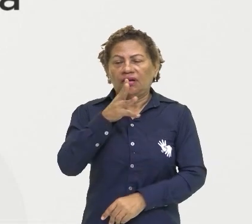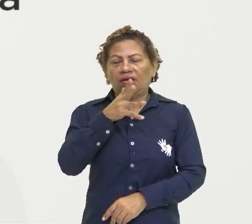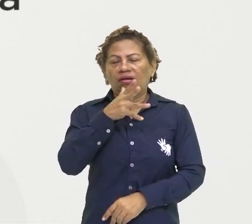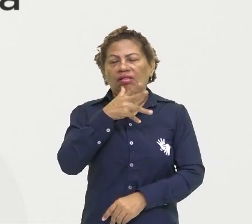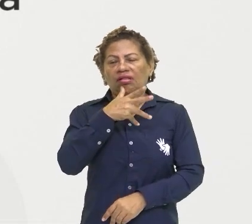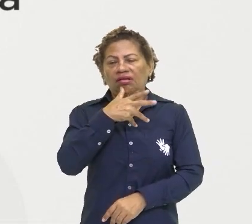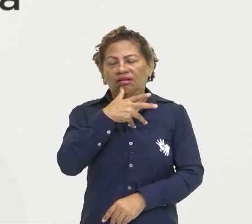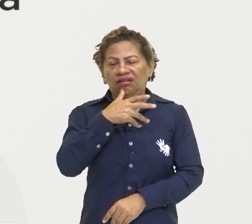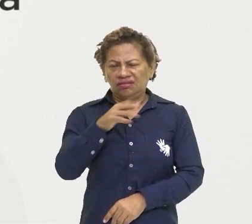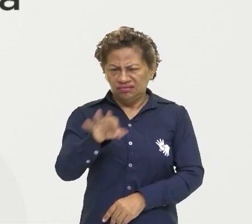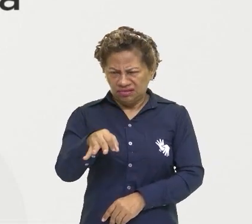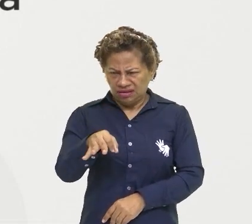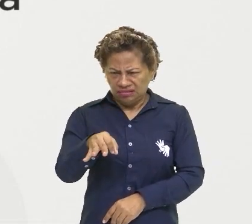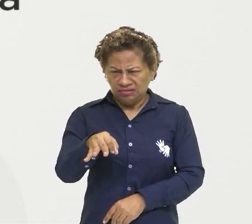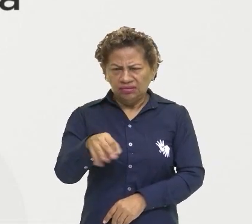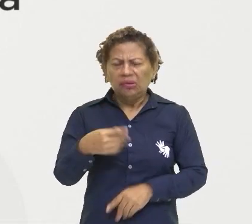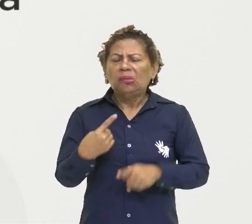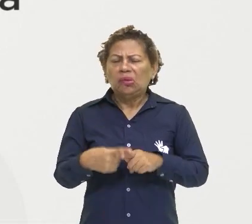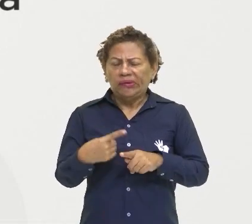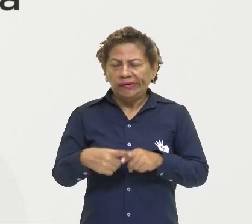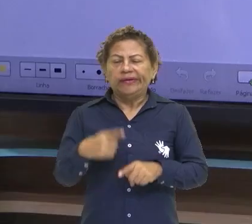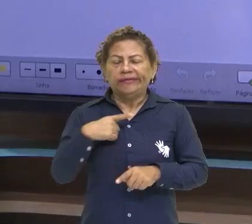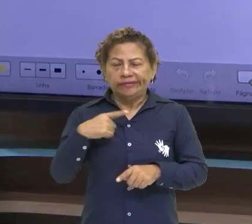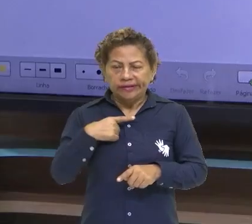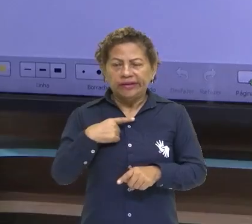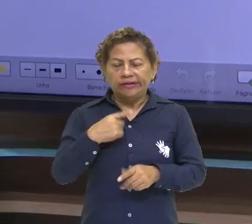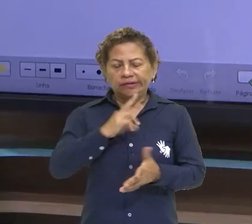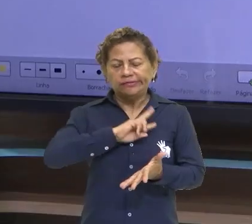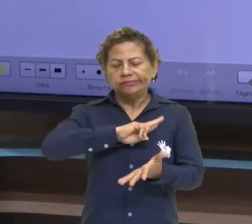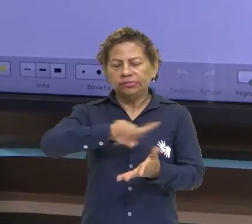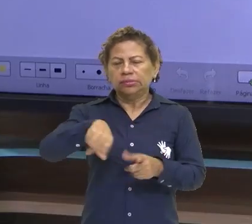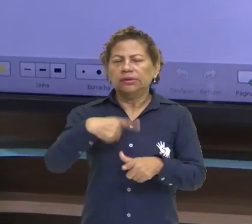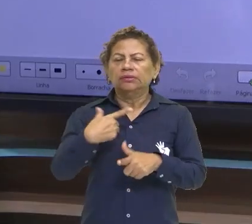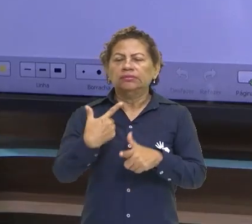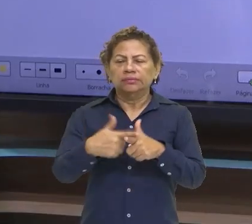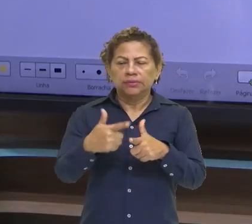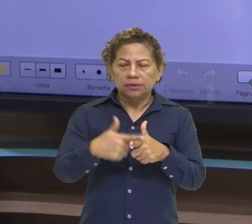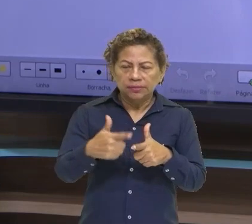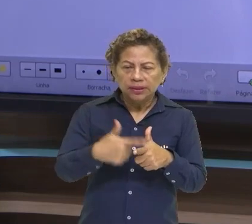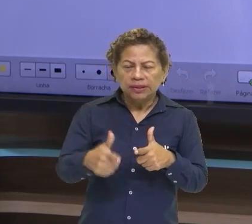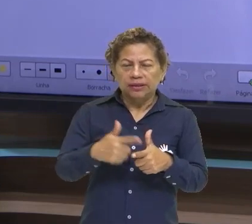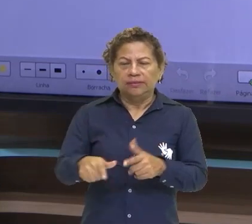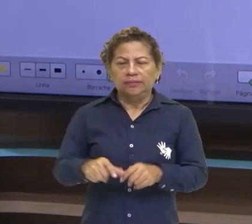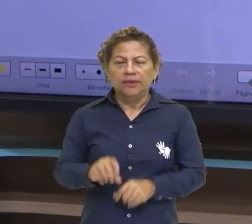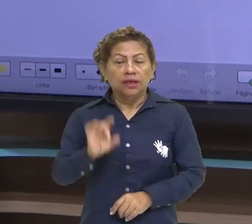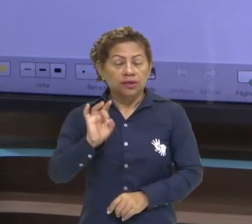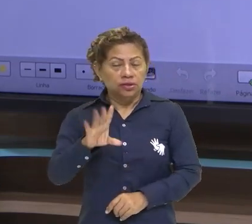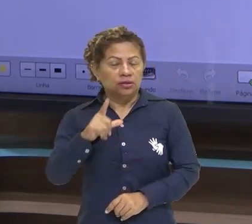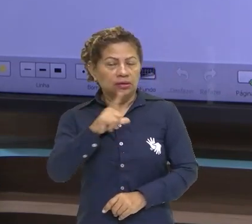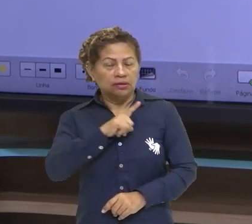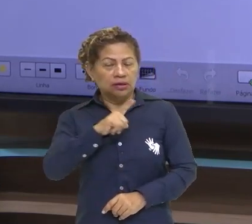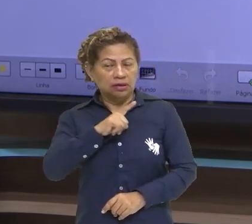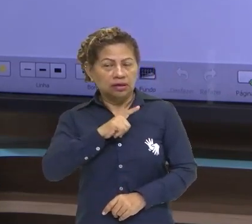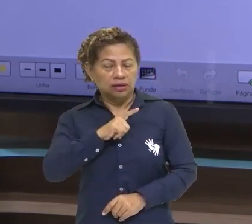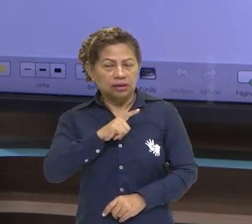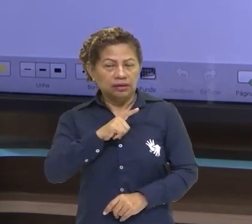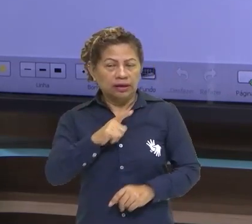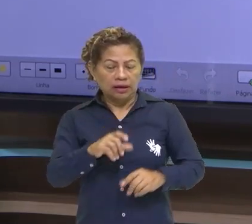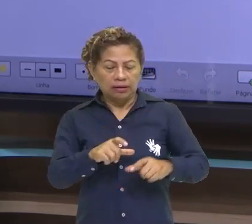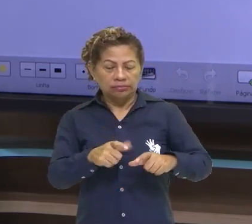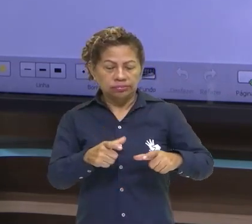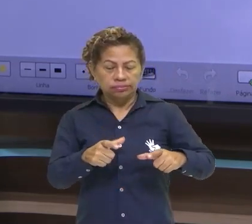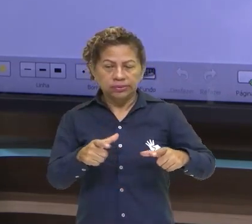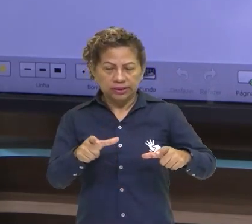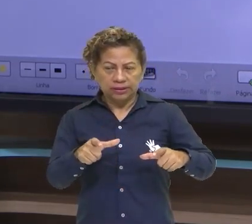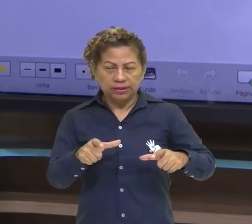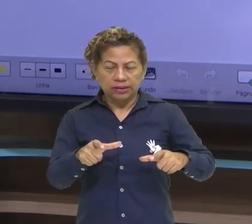certo? Em decorrência de diversos fatores. E esse crescimento só começa a atingir um ritmo mais acelerado, principalmente